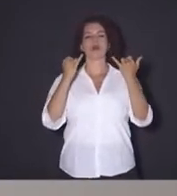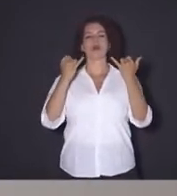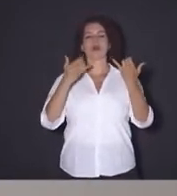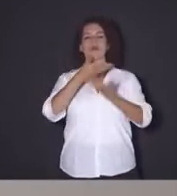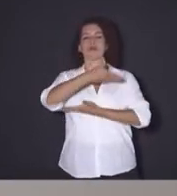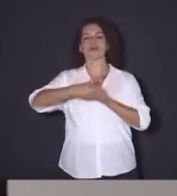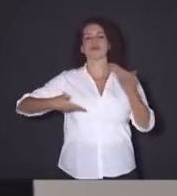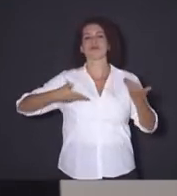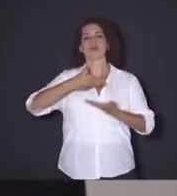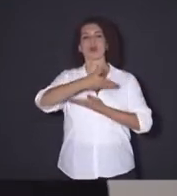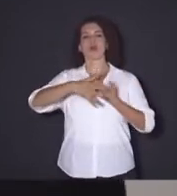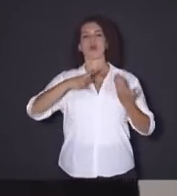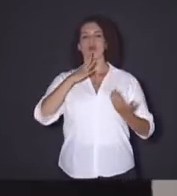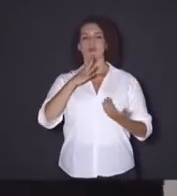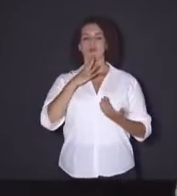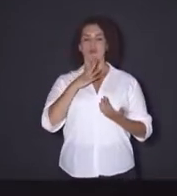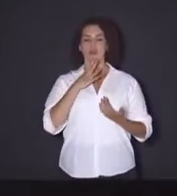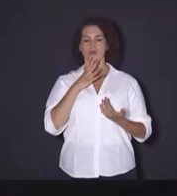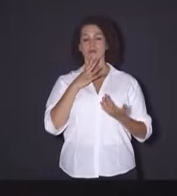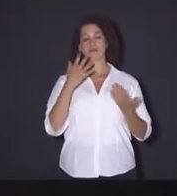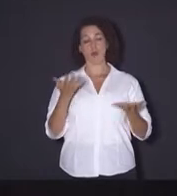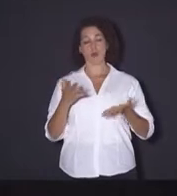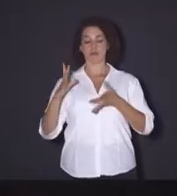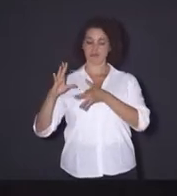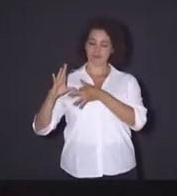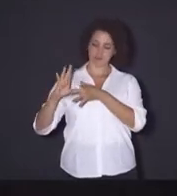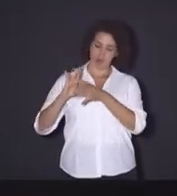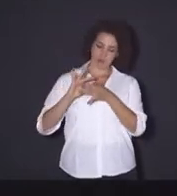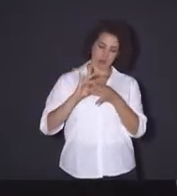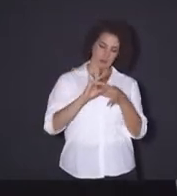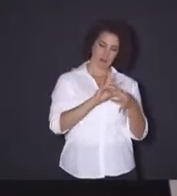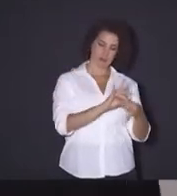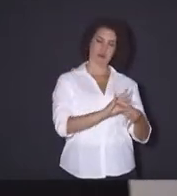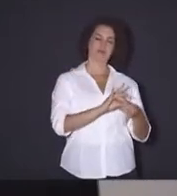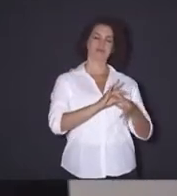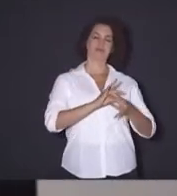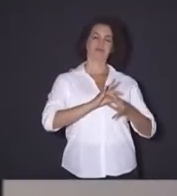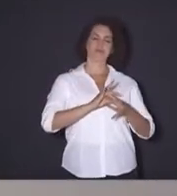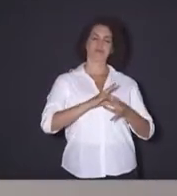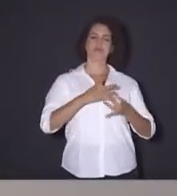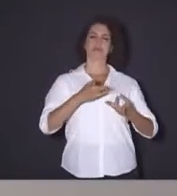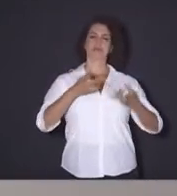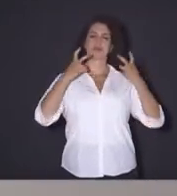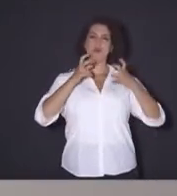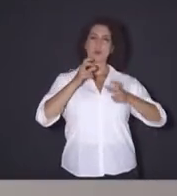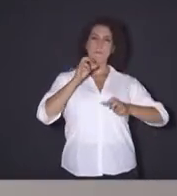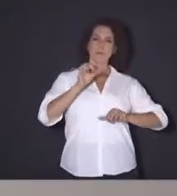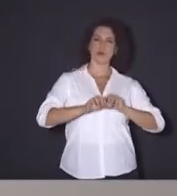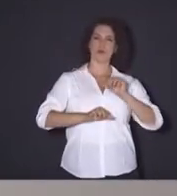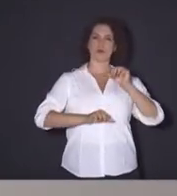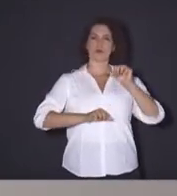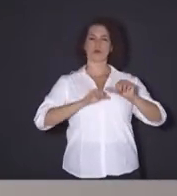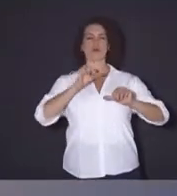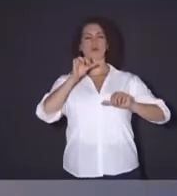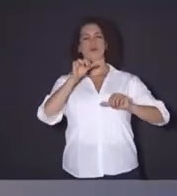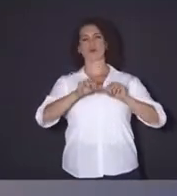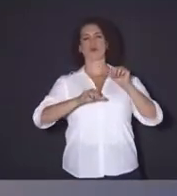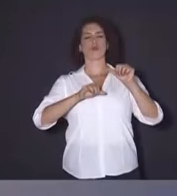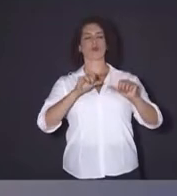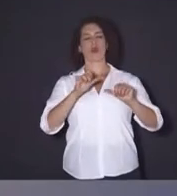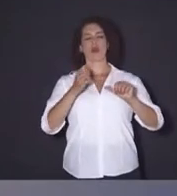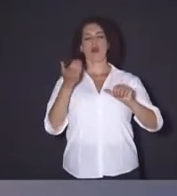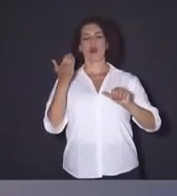Esse contexto vai mostrar para a gente exatamente uma mudança de escala absolutamente importante na passagem do